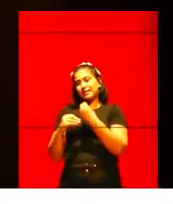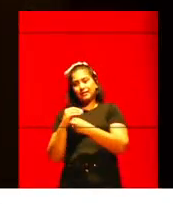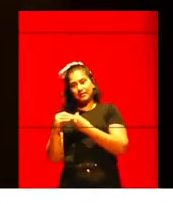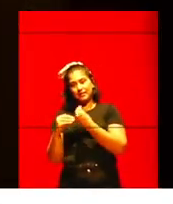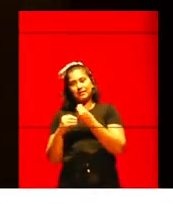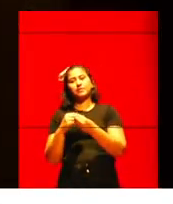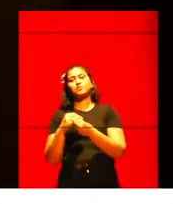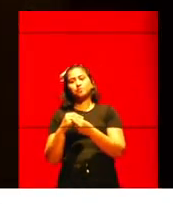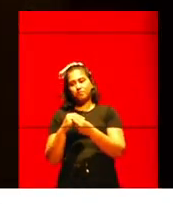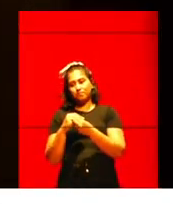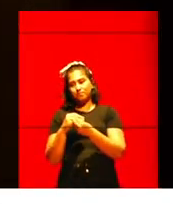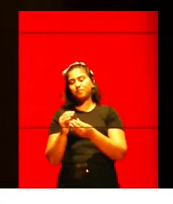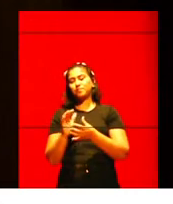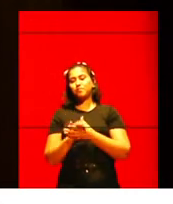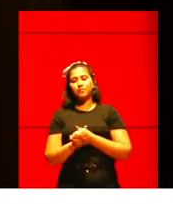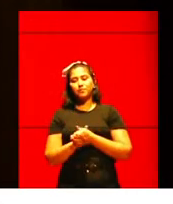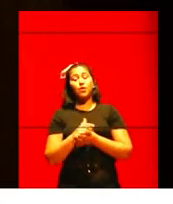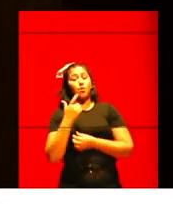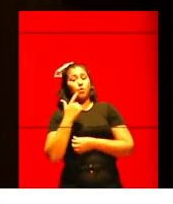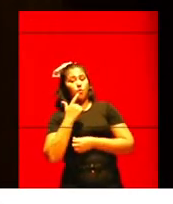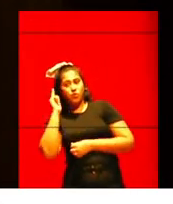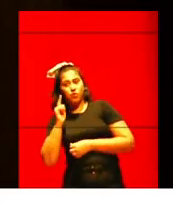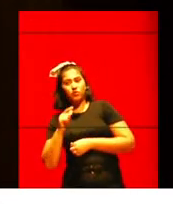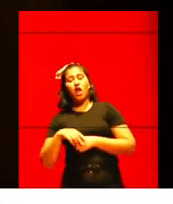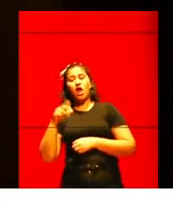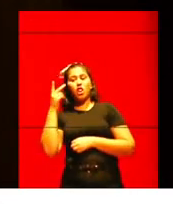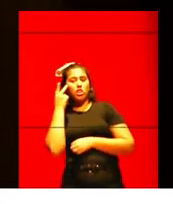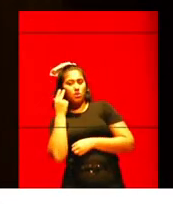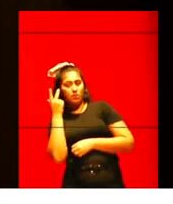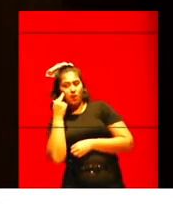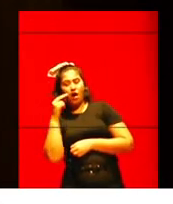cadeias, eu tenho aí a cadeia normal e...